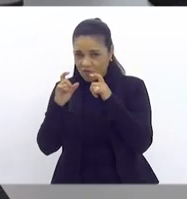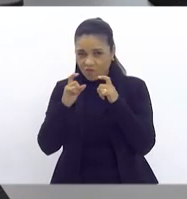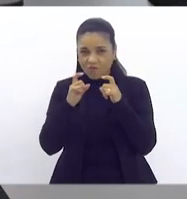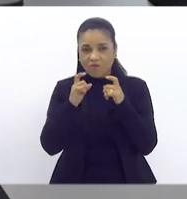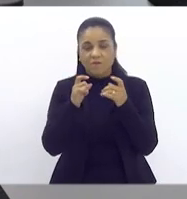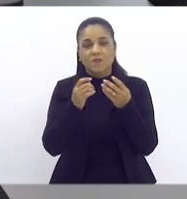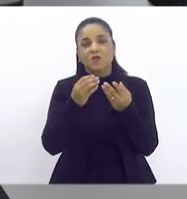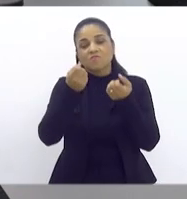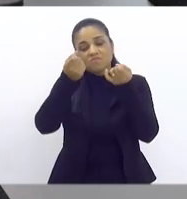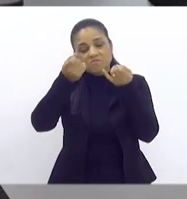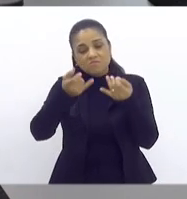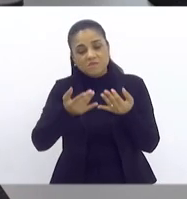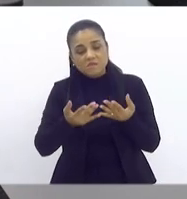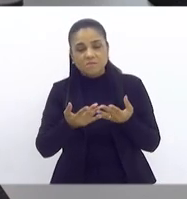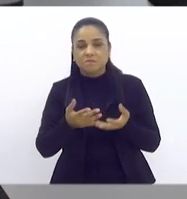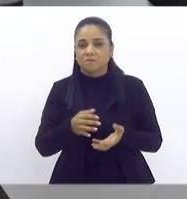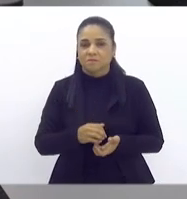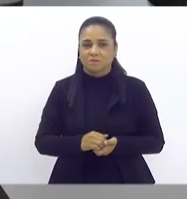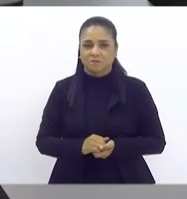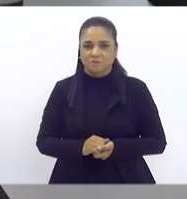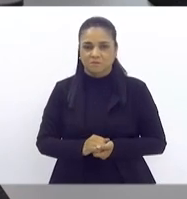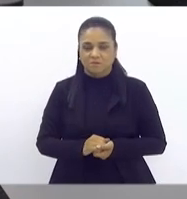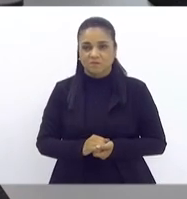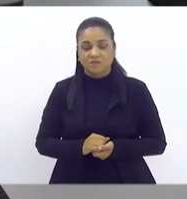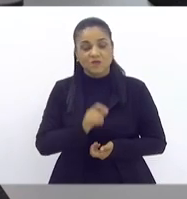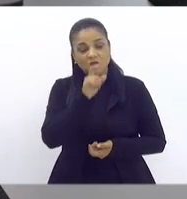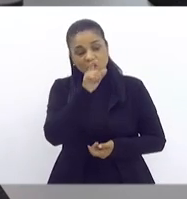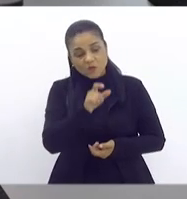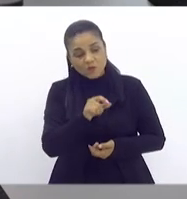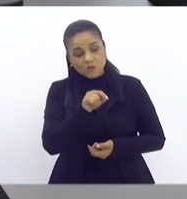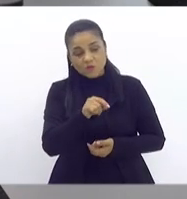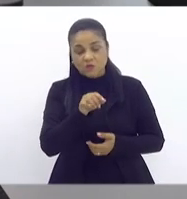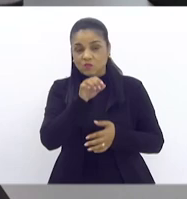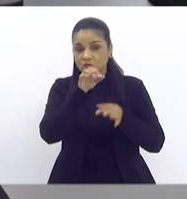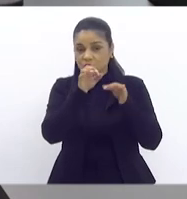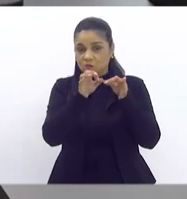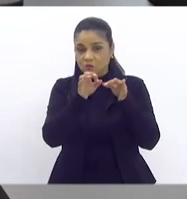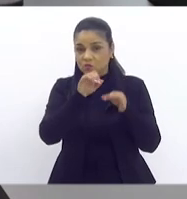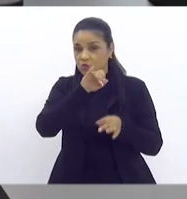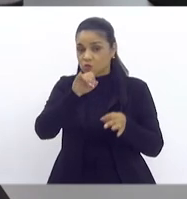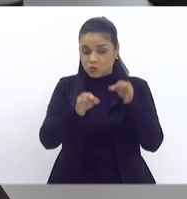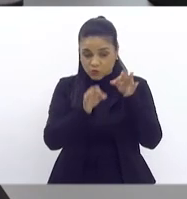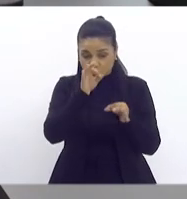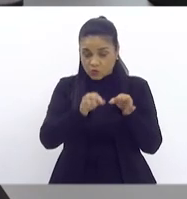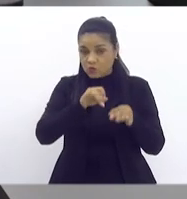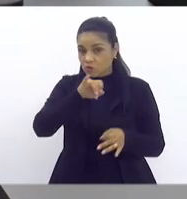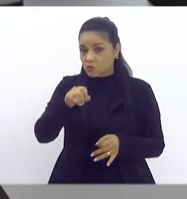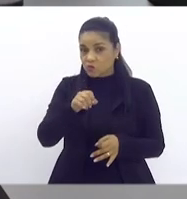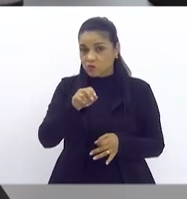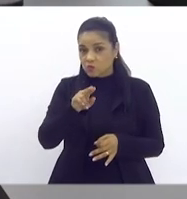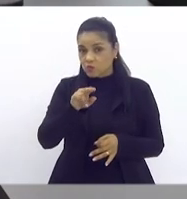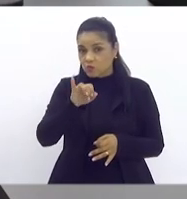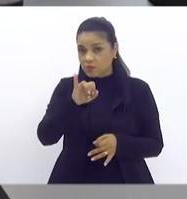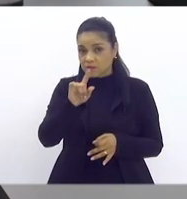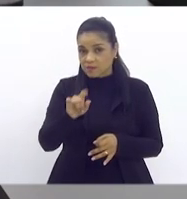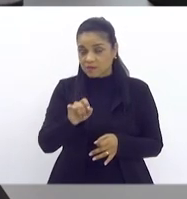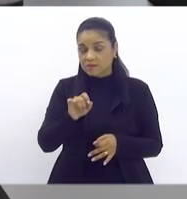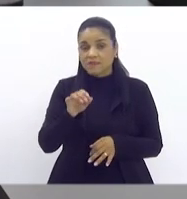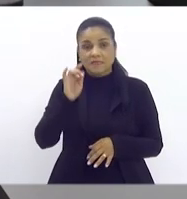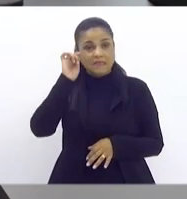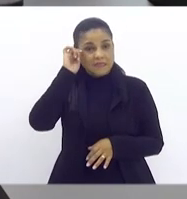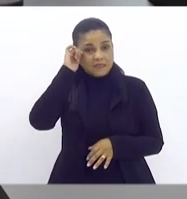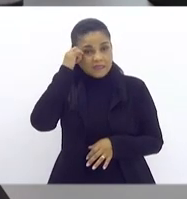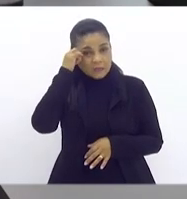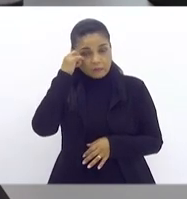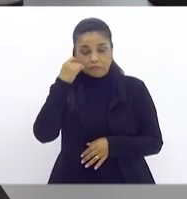Senhor nos dissesse sobre isso O senhor é um juiz negro uma Raridade no sistema